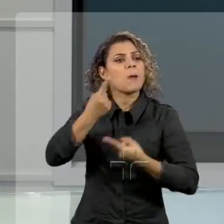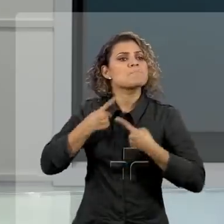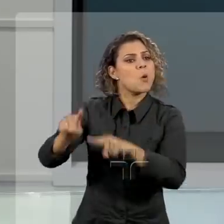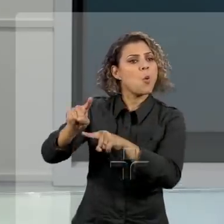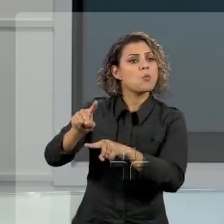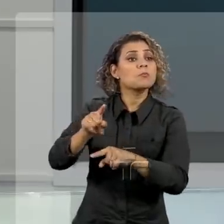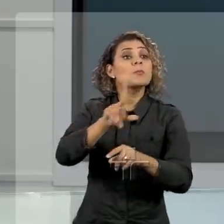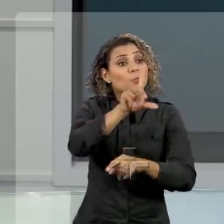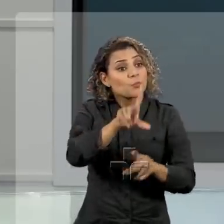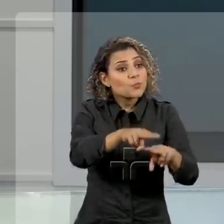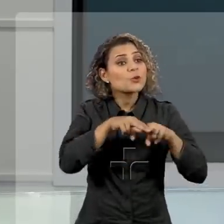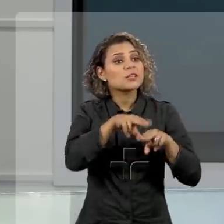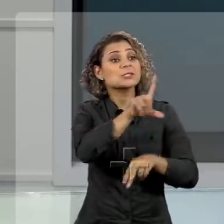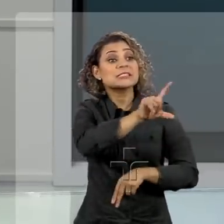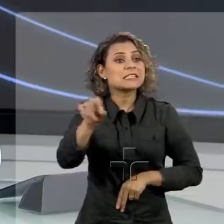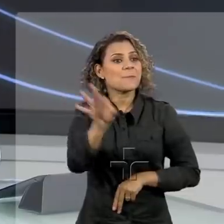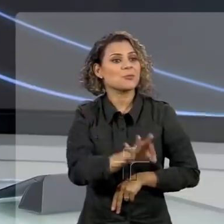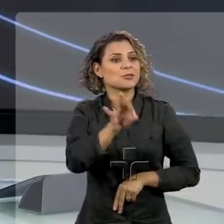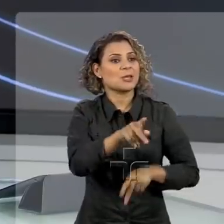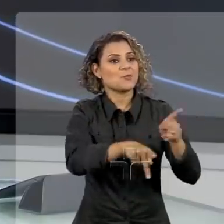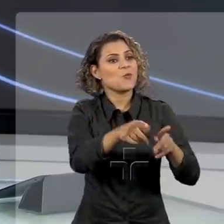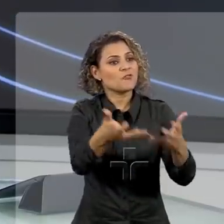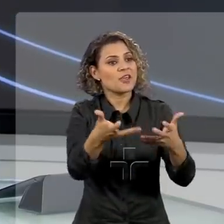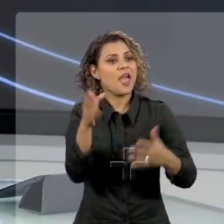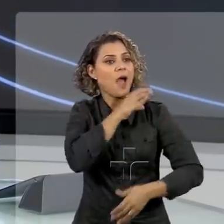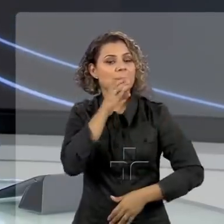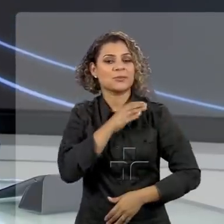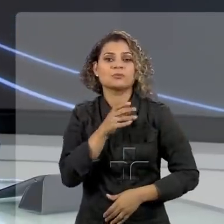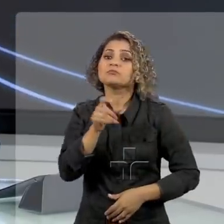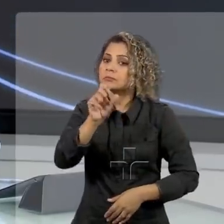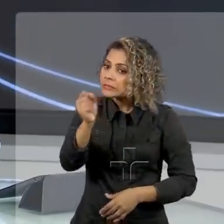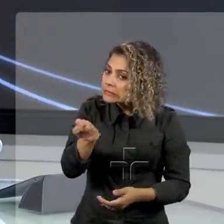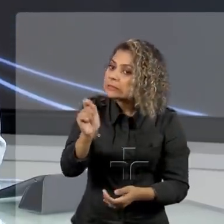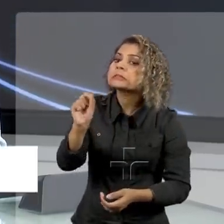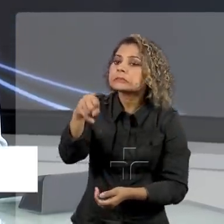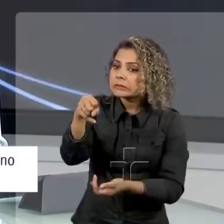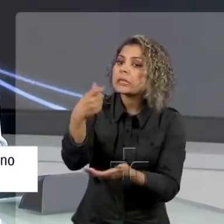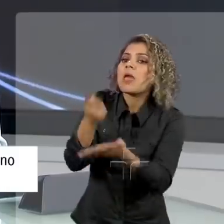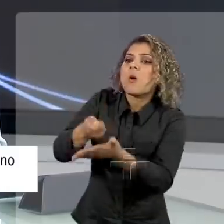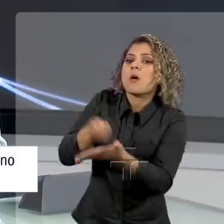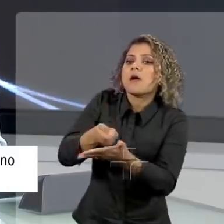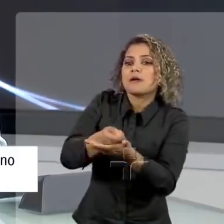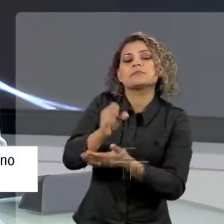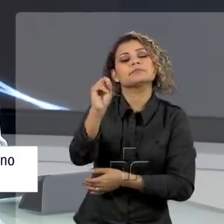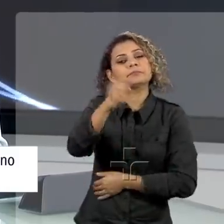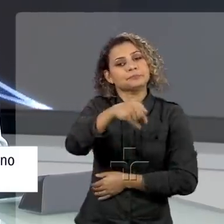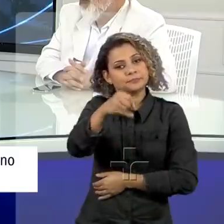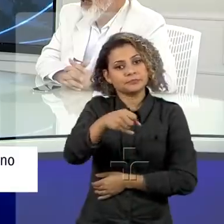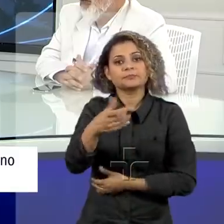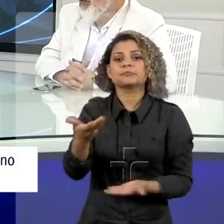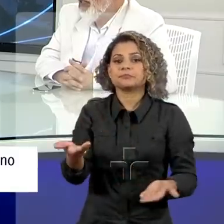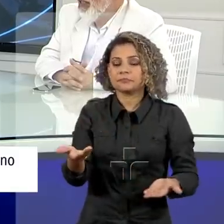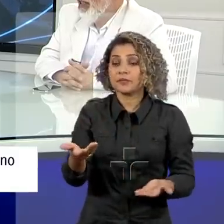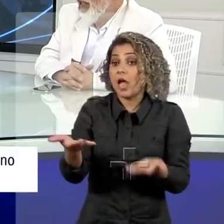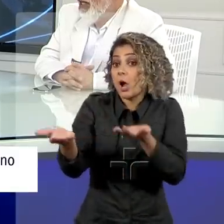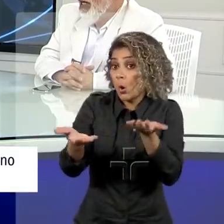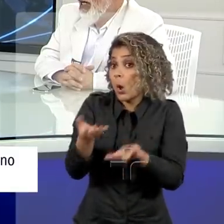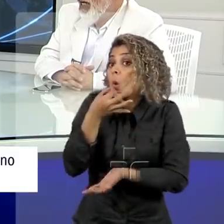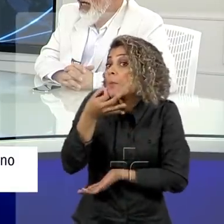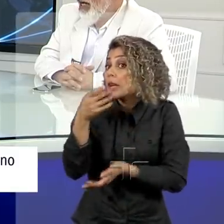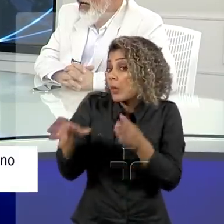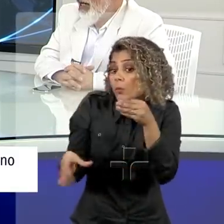da população quer. E seria uma cobrança imediata, né? Já Sim, que foi tão prometido durante a bateu campanha. muito nessa tecla. Agora, eu queria comentar uma coisa